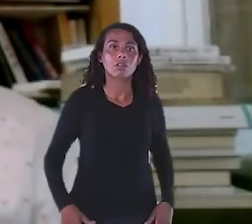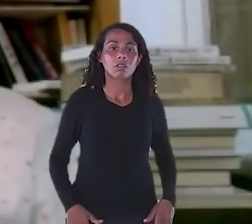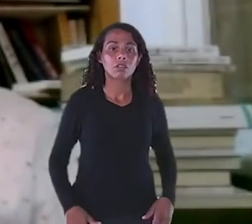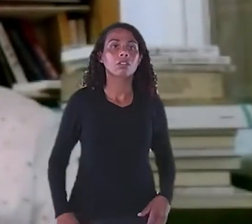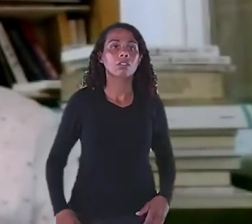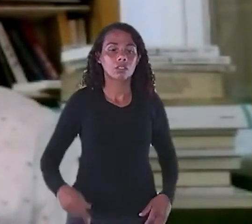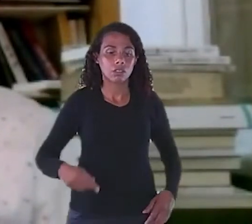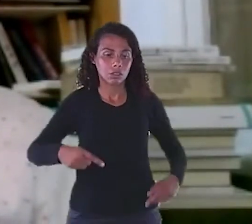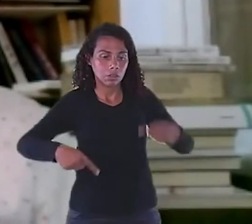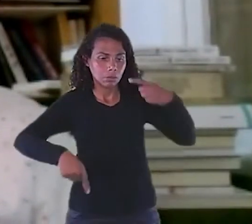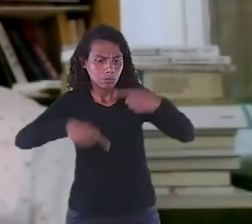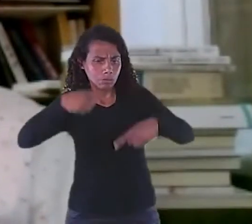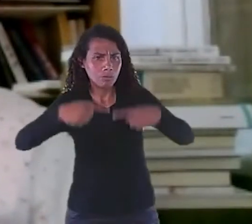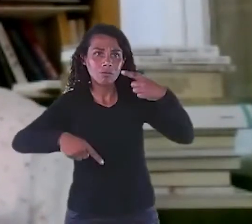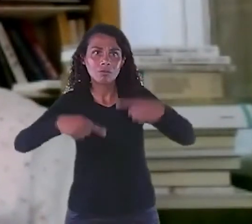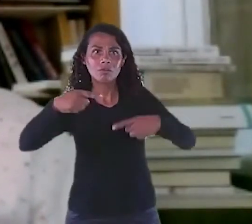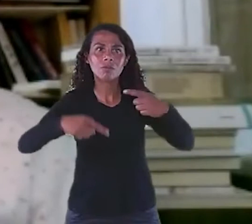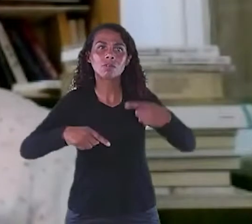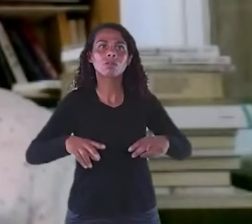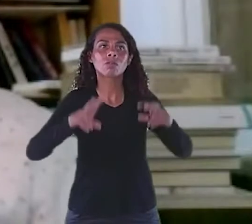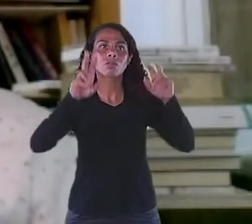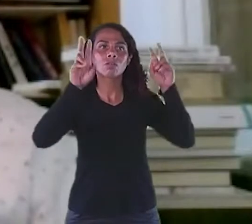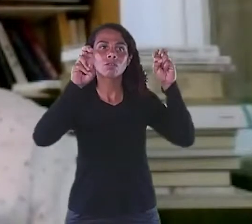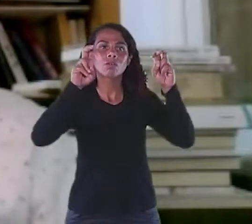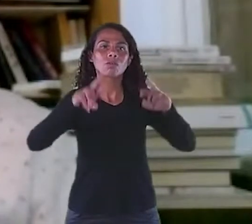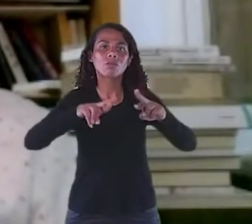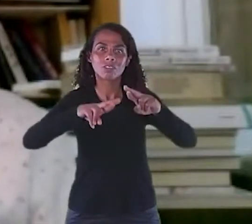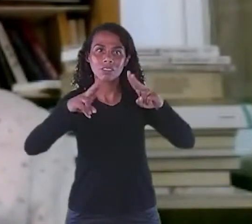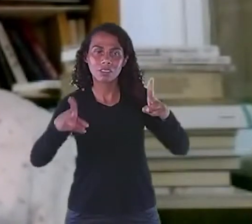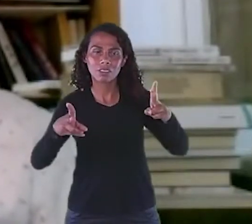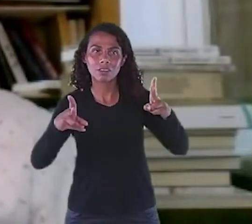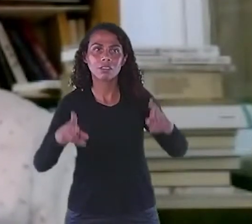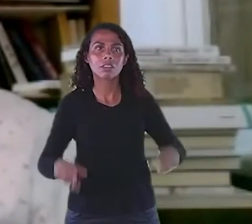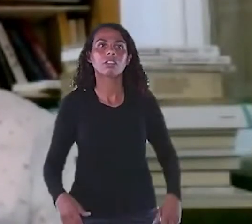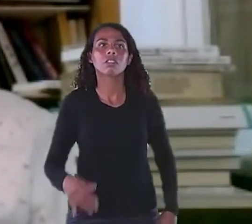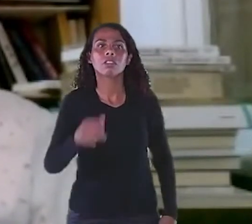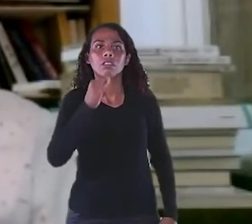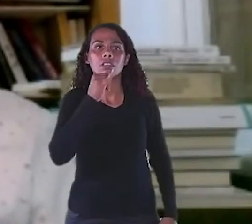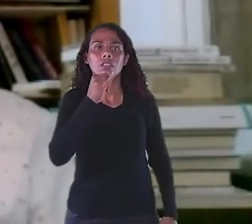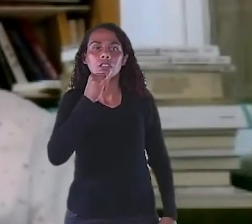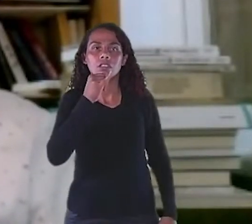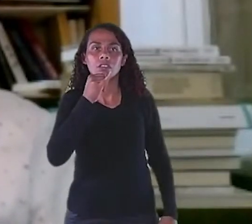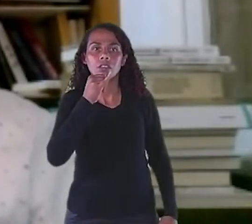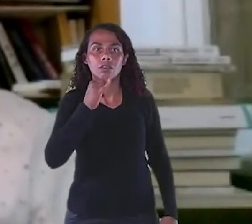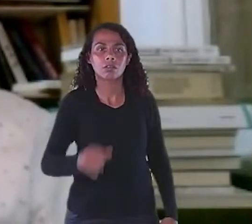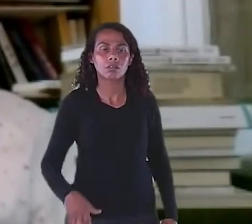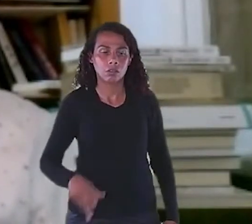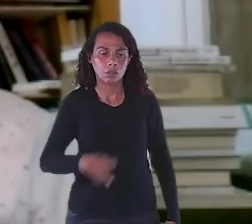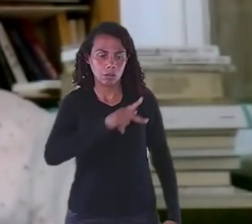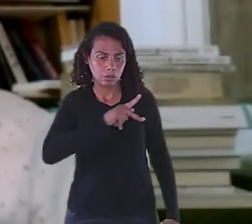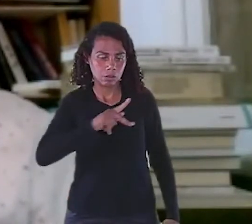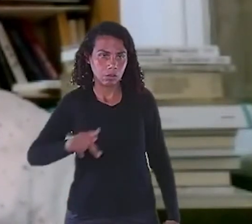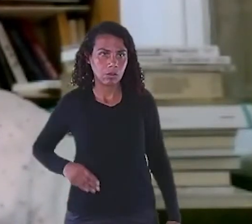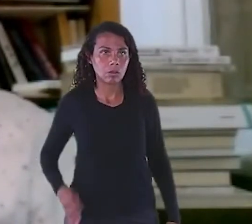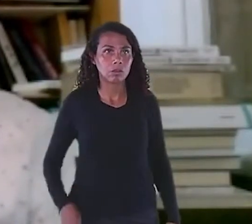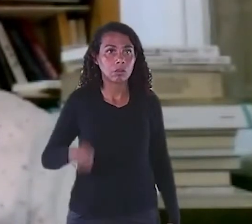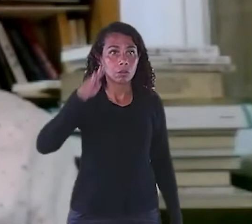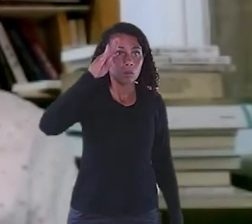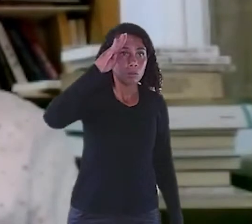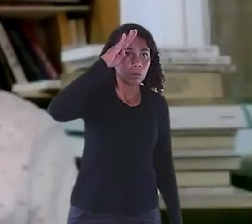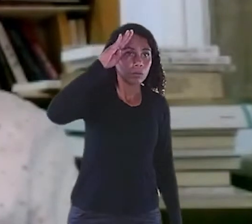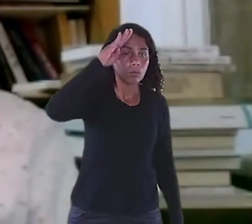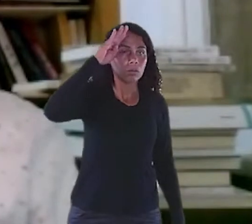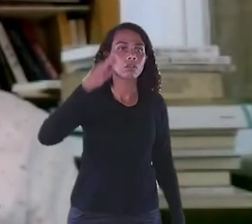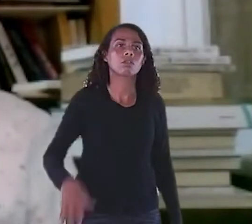Sabe? Eu digo a esquerda porque, à medida que as pessoas envelhecem, elas vão tendendo um pouco para a